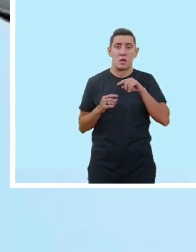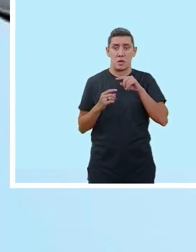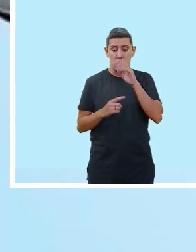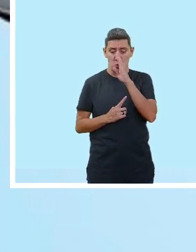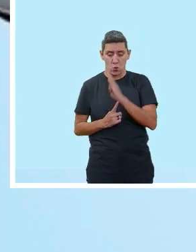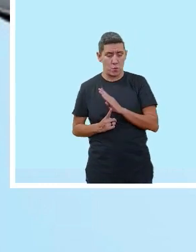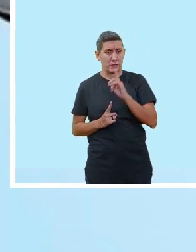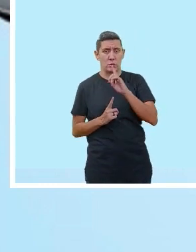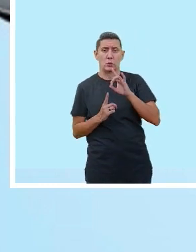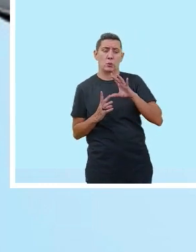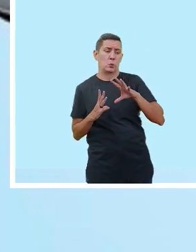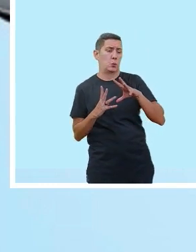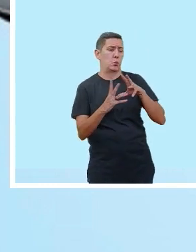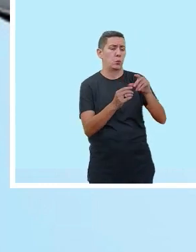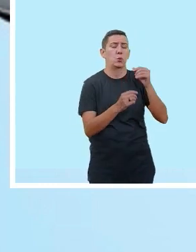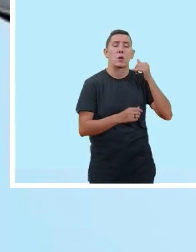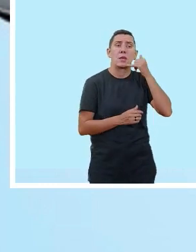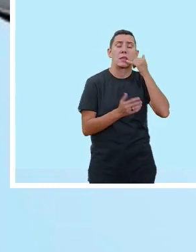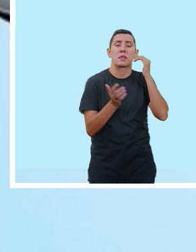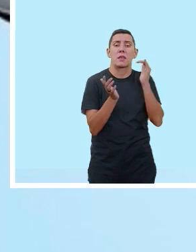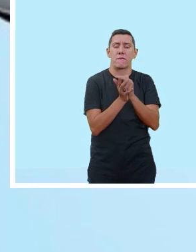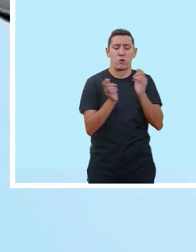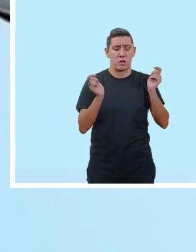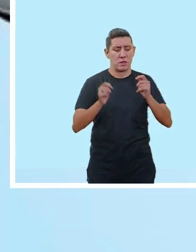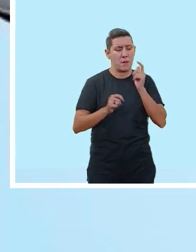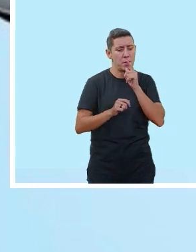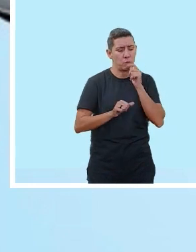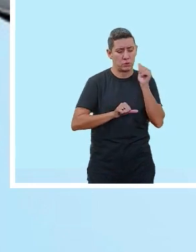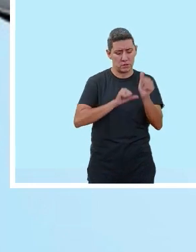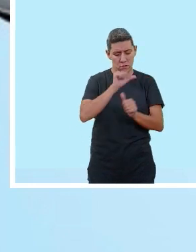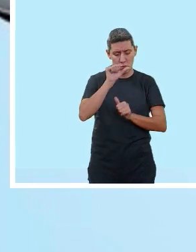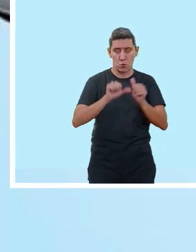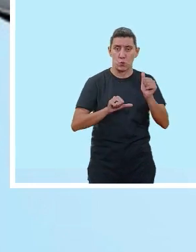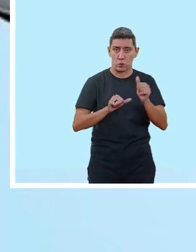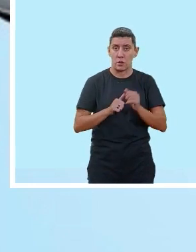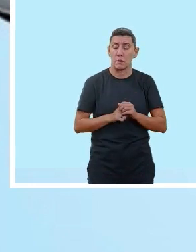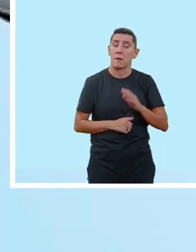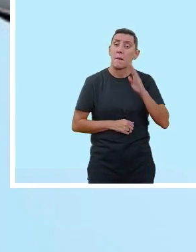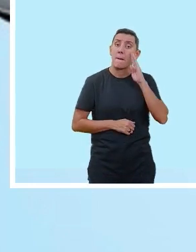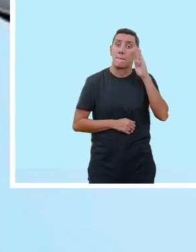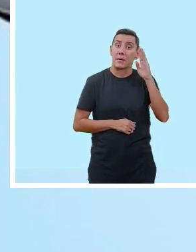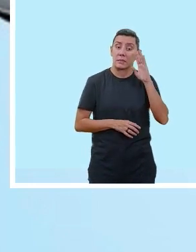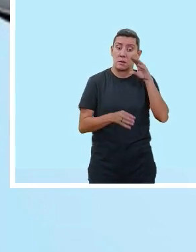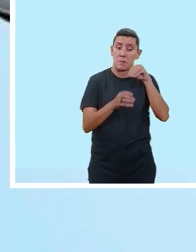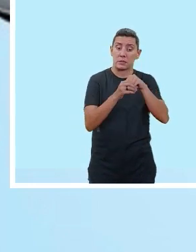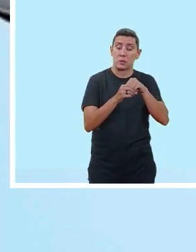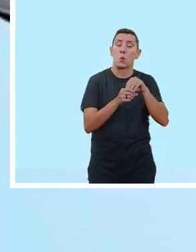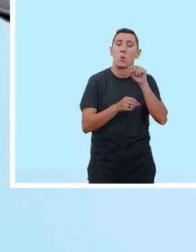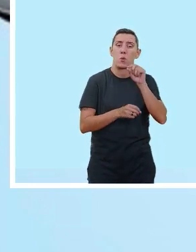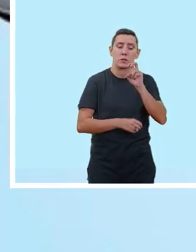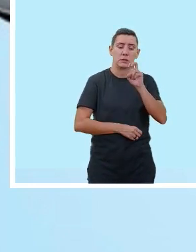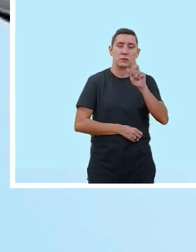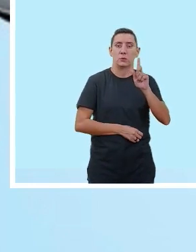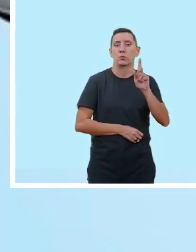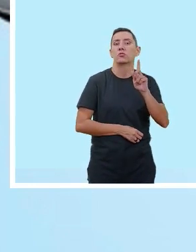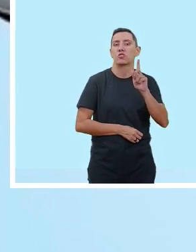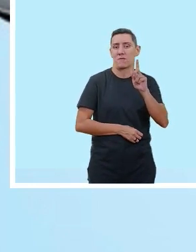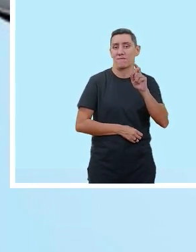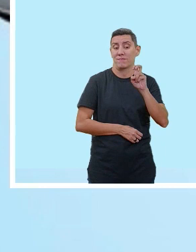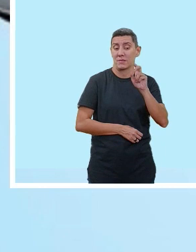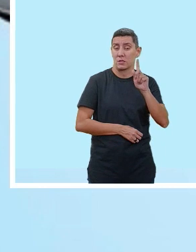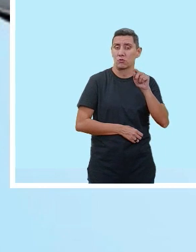operadoras de telecomunicação, nesse desafio de implantação do 5G, melhorar a sua relação de consumo